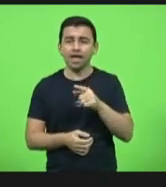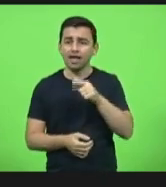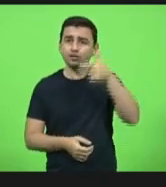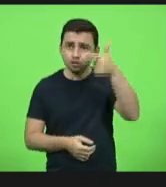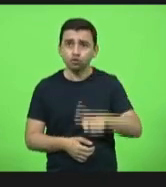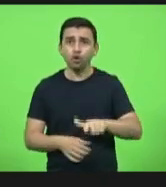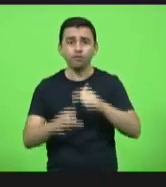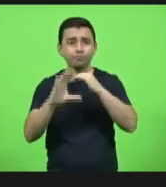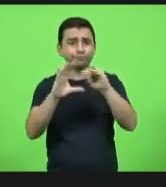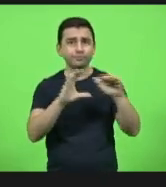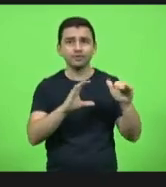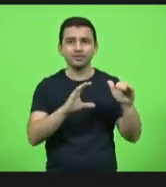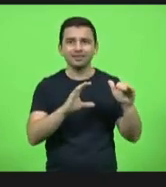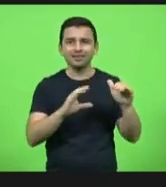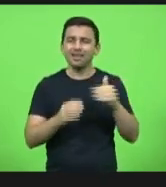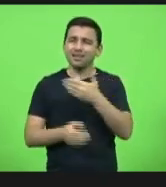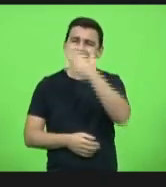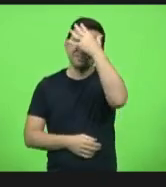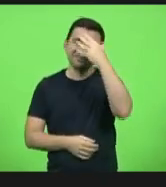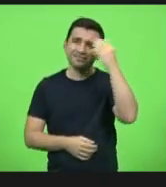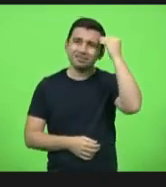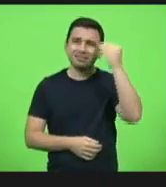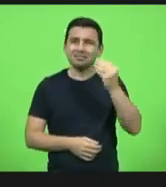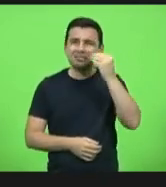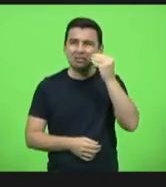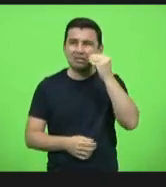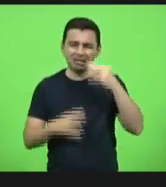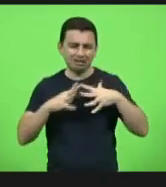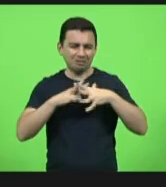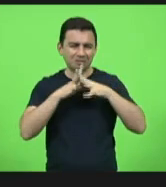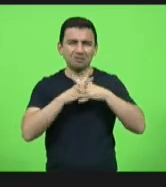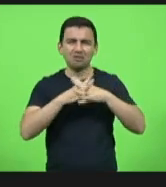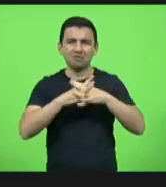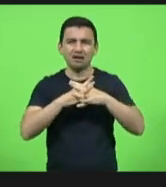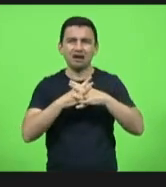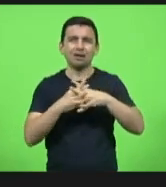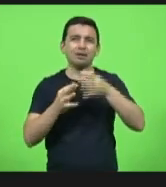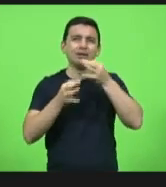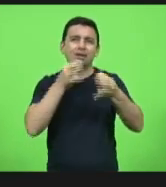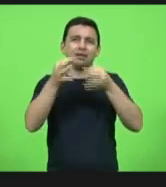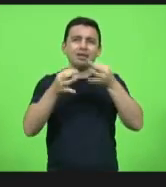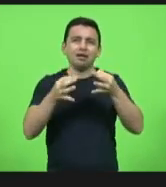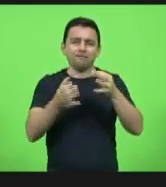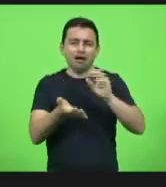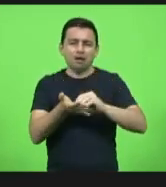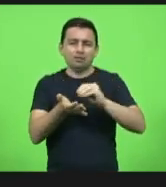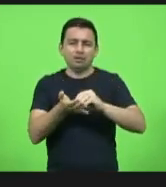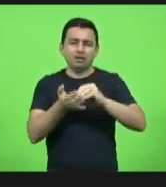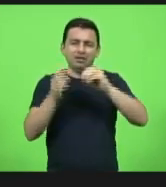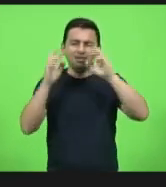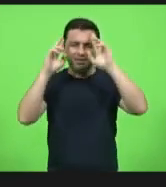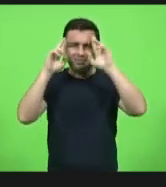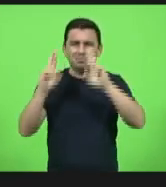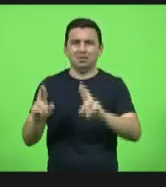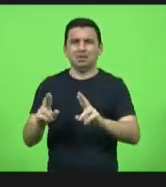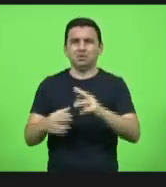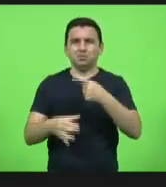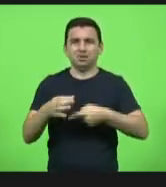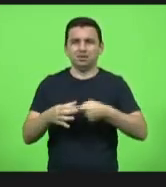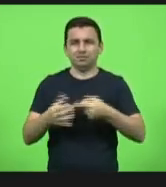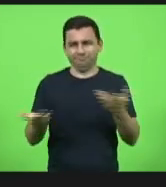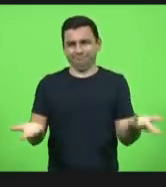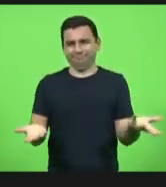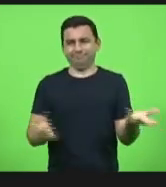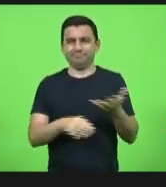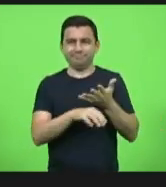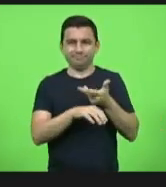fez. E a deputada Carminati, ela tenta confundi-los com argumentos como desrespeitar comissões. Ora, se regime de prioridade